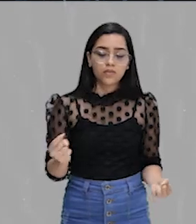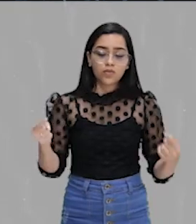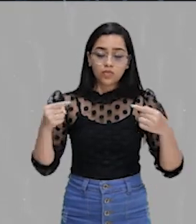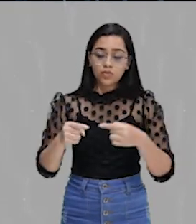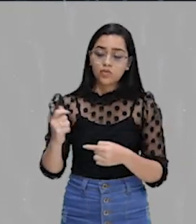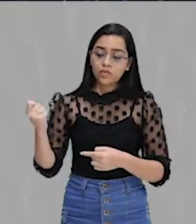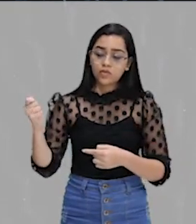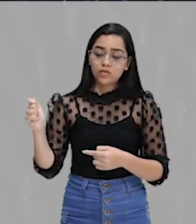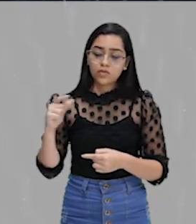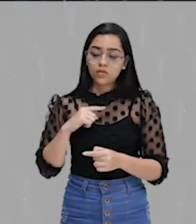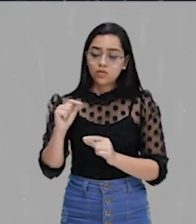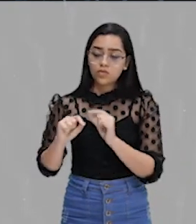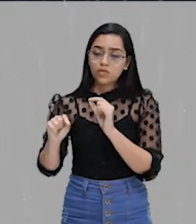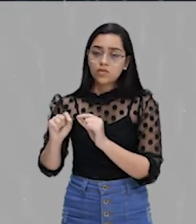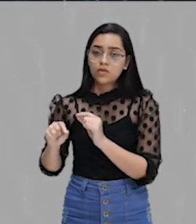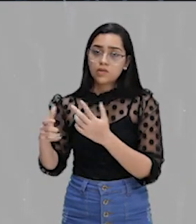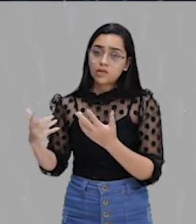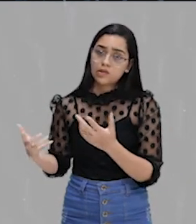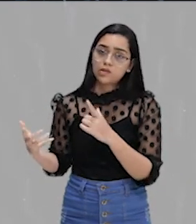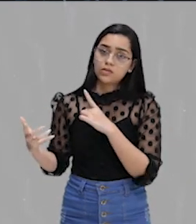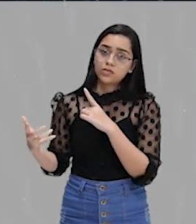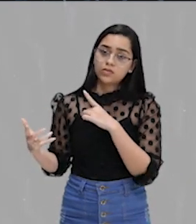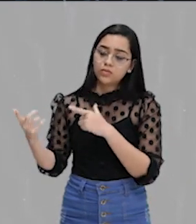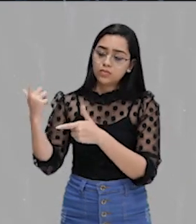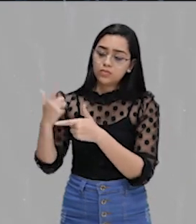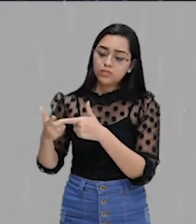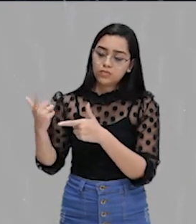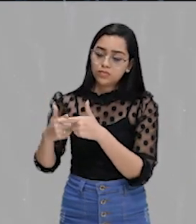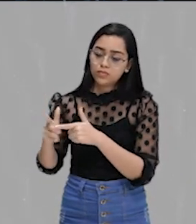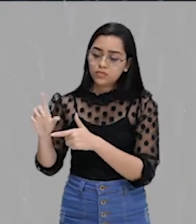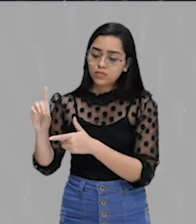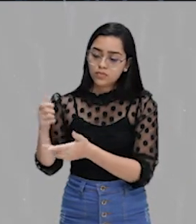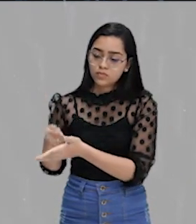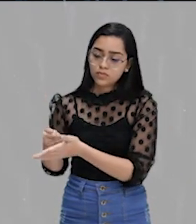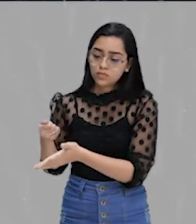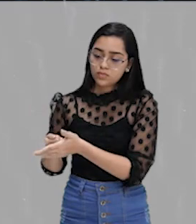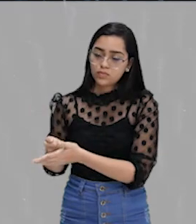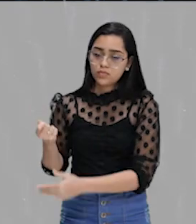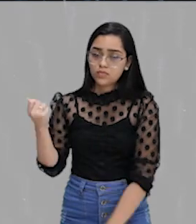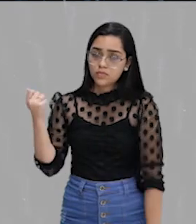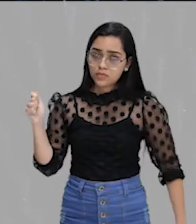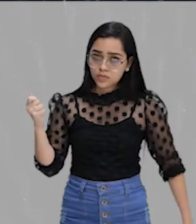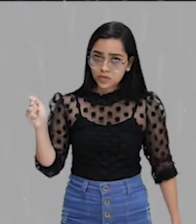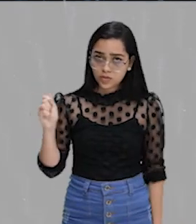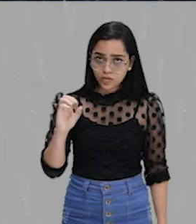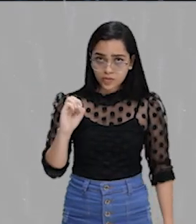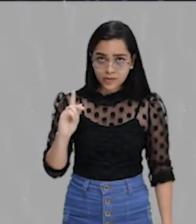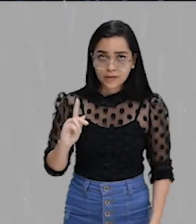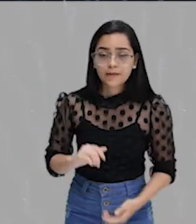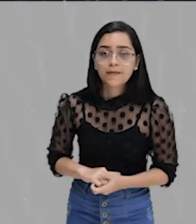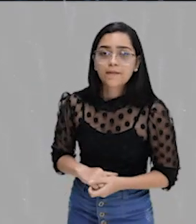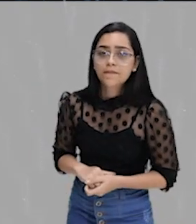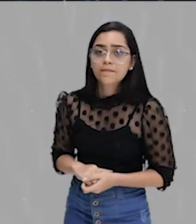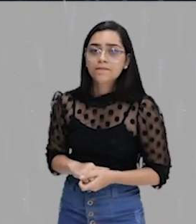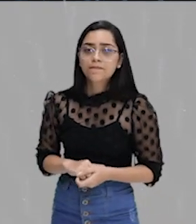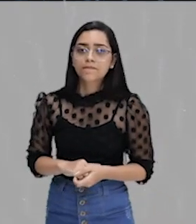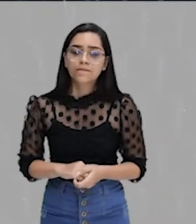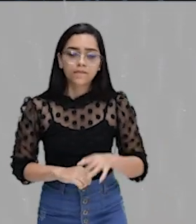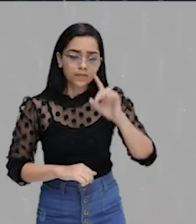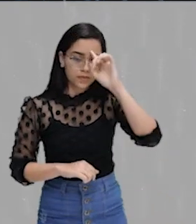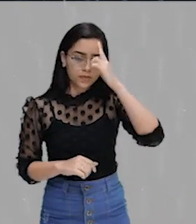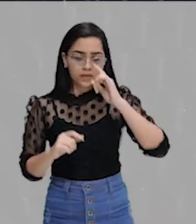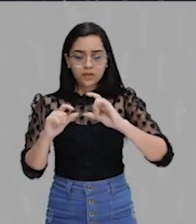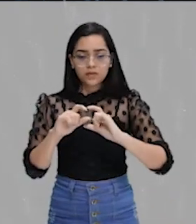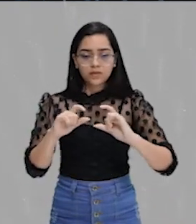acabou desestabilizando ainda mais as ditaduras civis militares na Argentina. Ok, galerinha? Então vamos para o comando